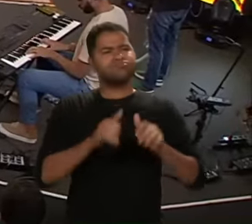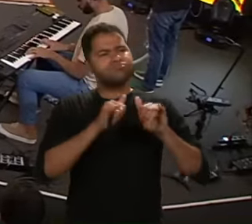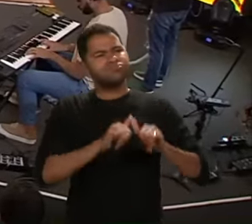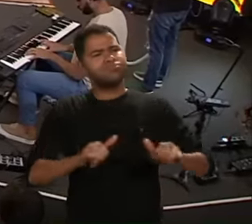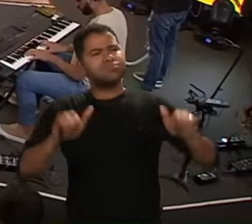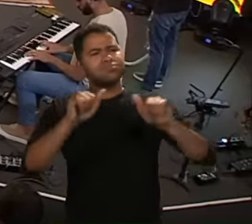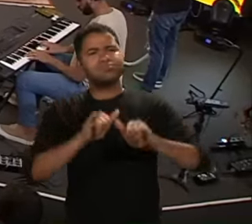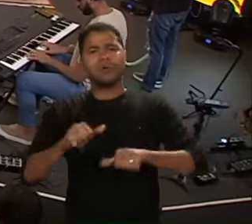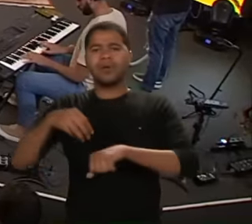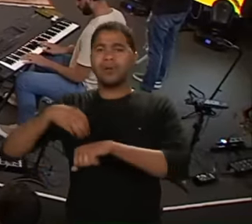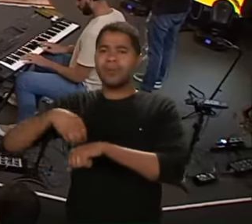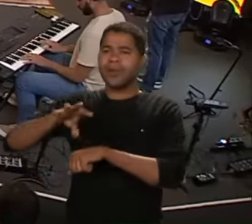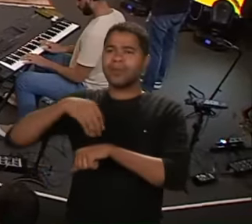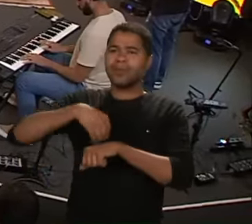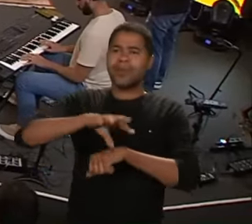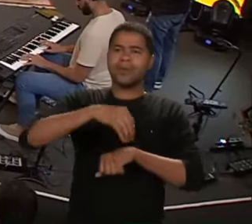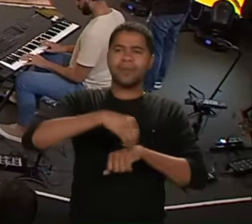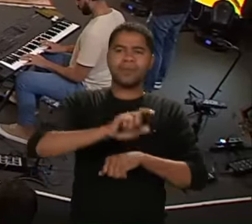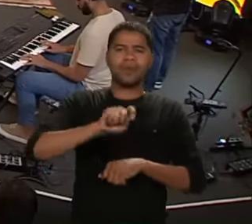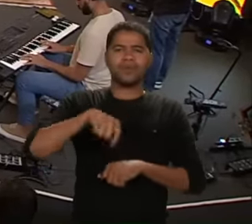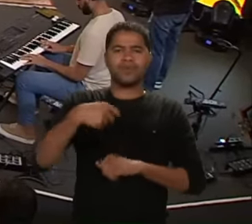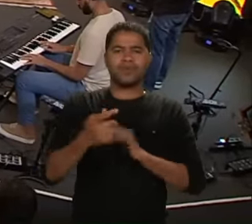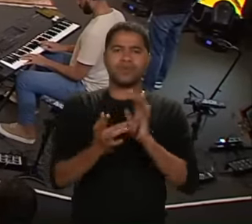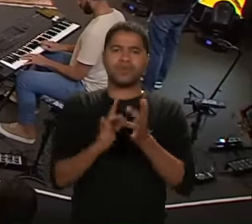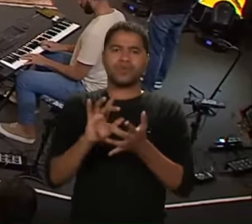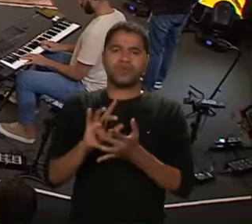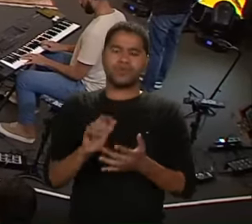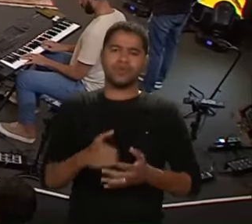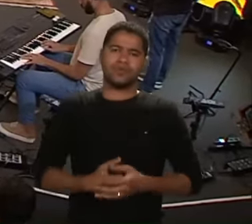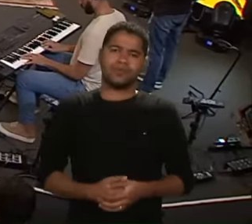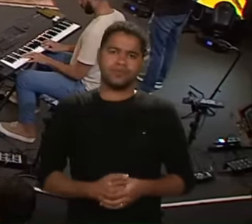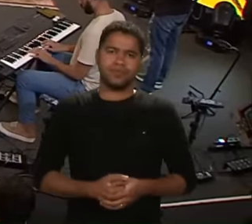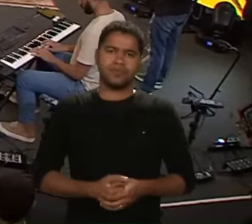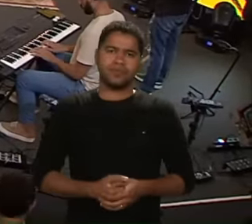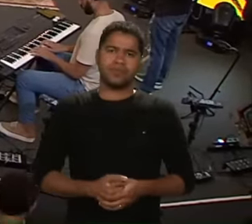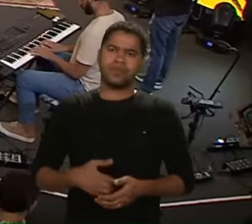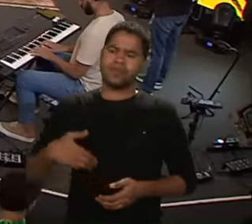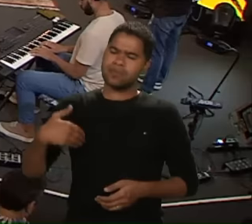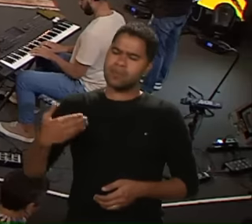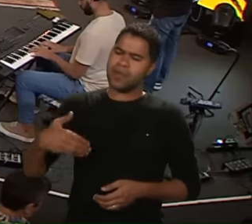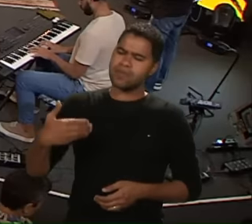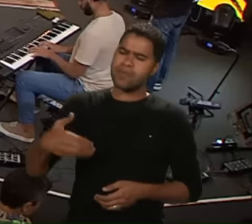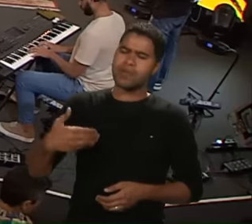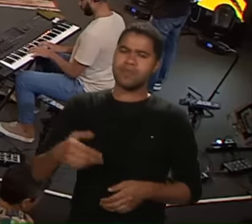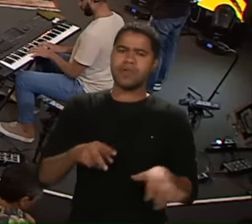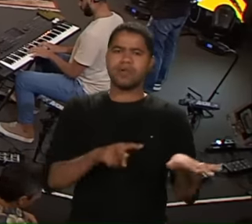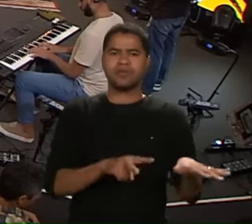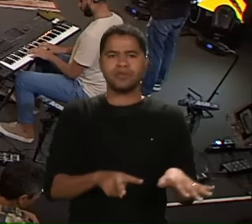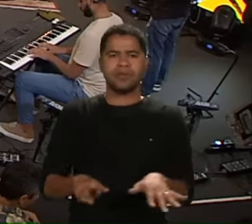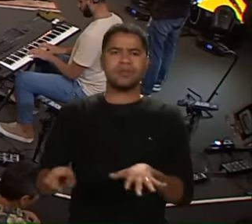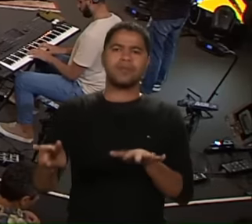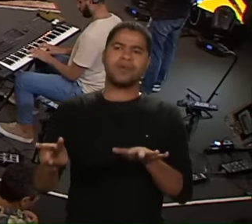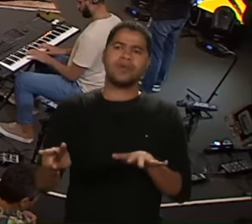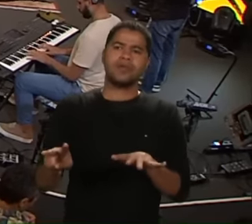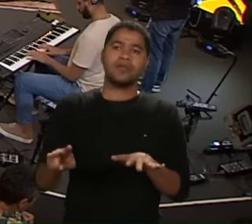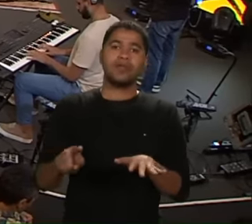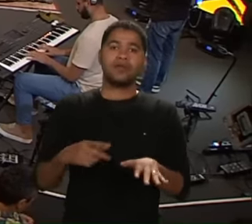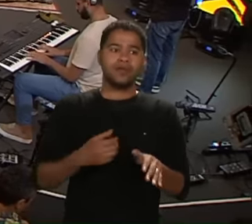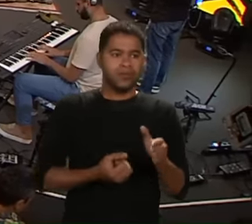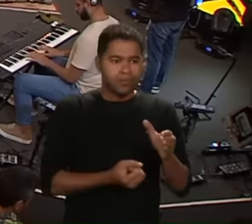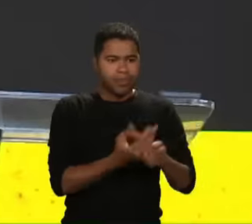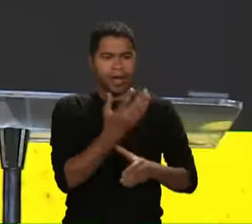levando o nome do Senhor. E estamos indo. Cada semana nasce uma ou duas